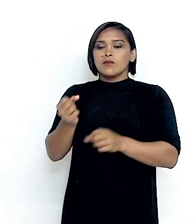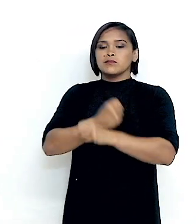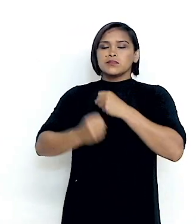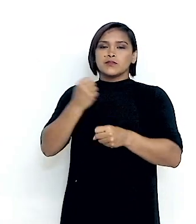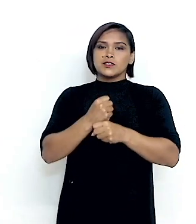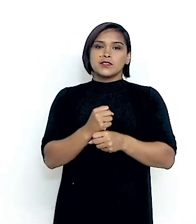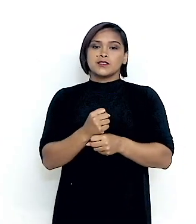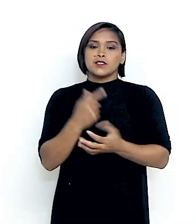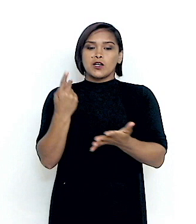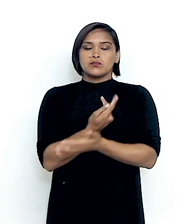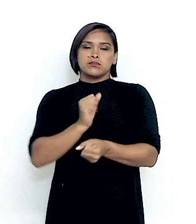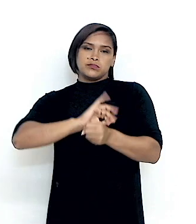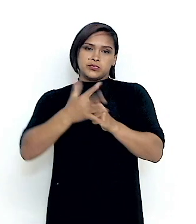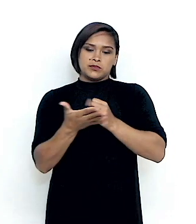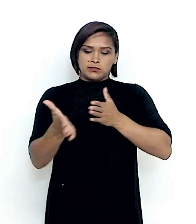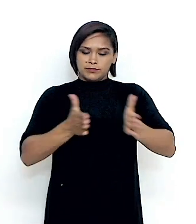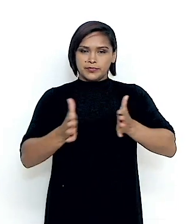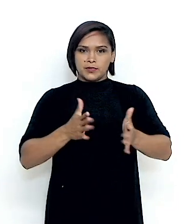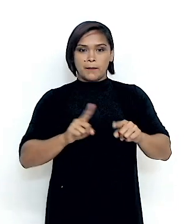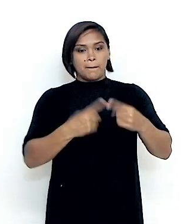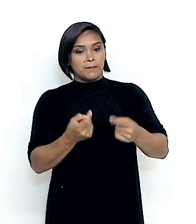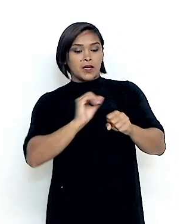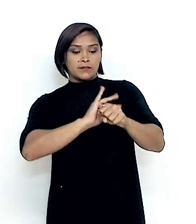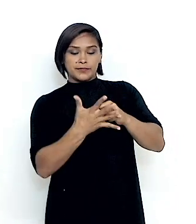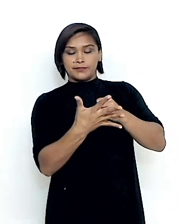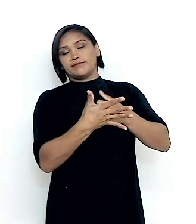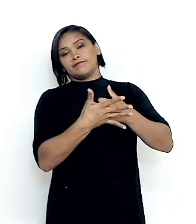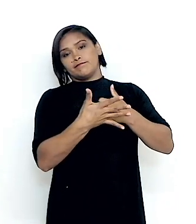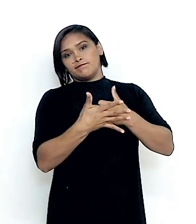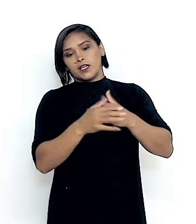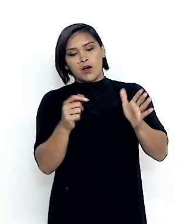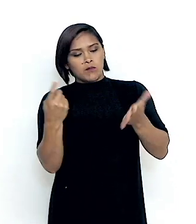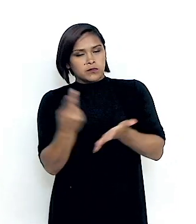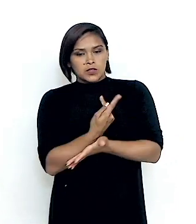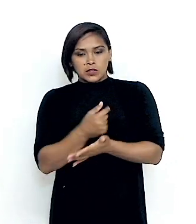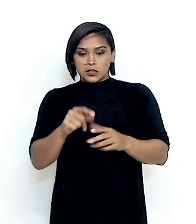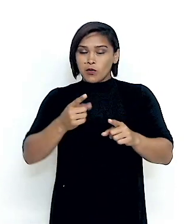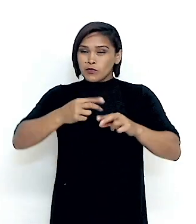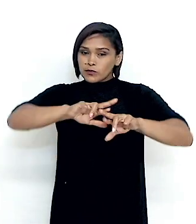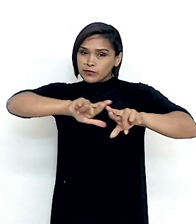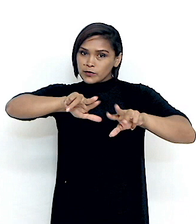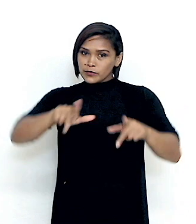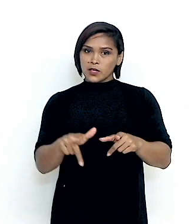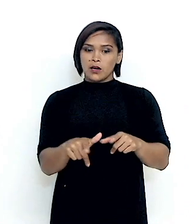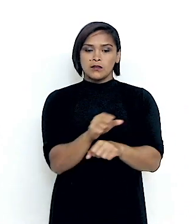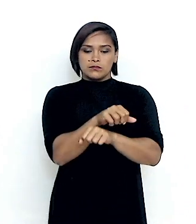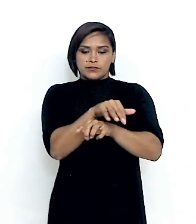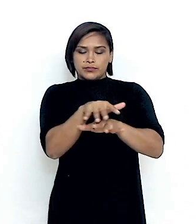à pandemia, mas a Covid-19 foi um fator multiplicador, né,